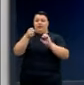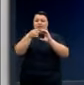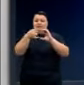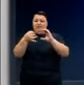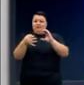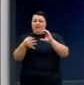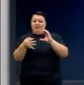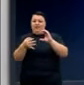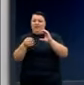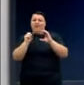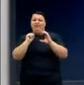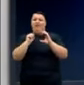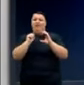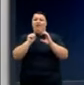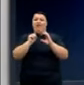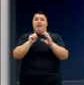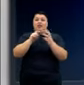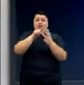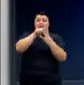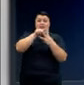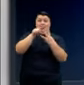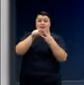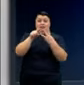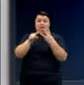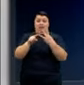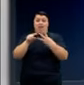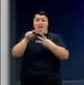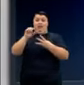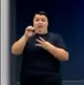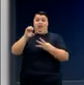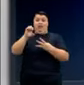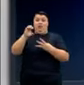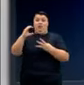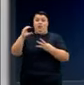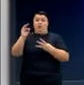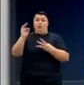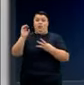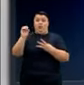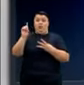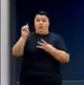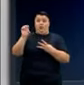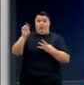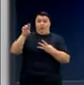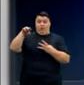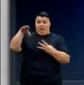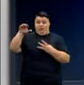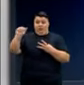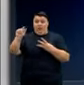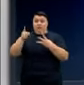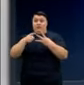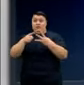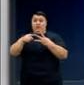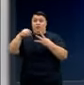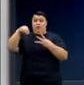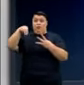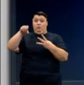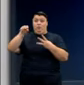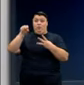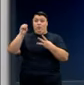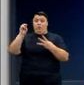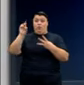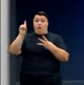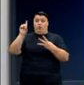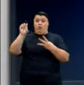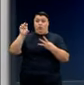classificar em mesoderma, endoderma e ectoderma. A mesoderma está representada aqui em amarelo,